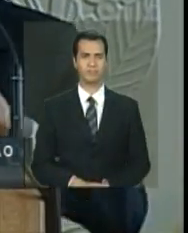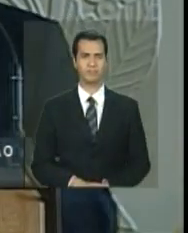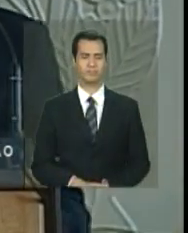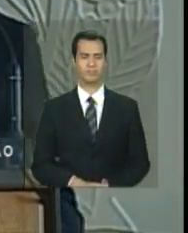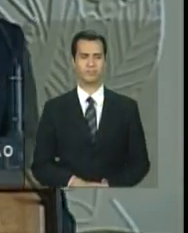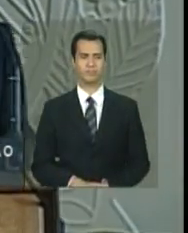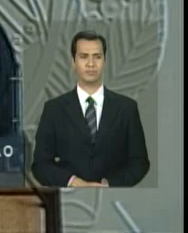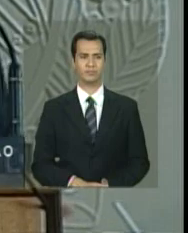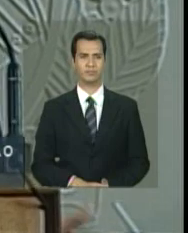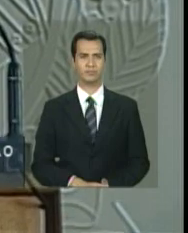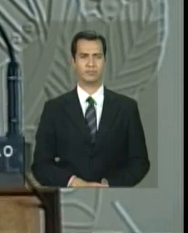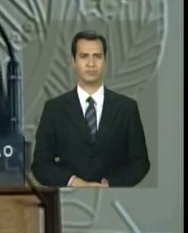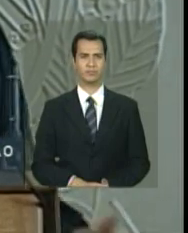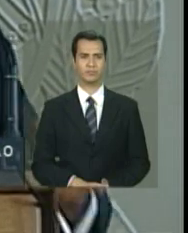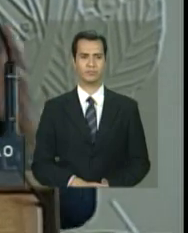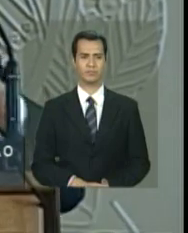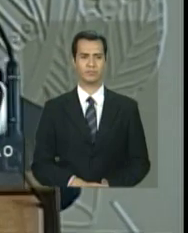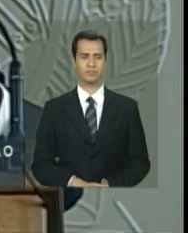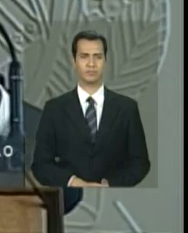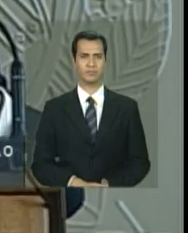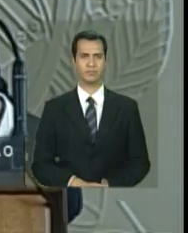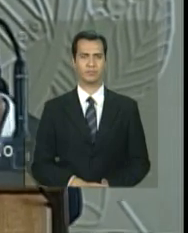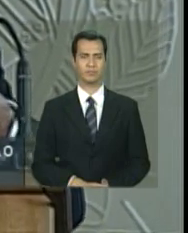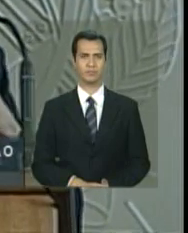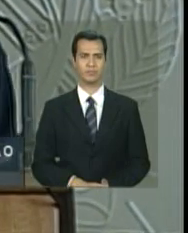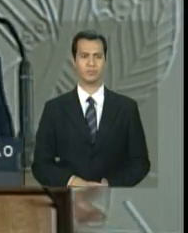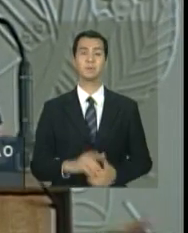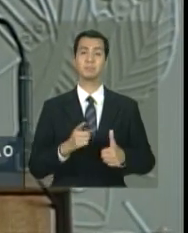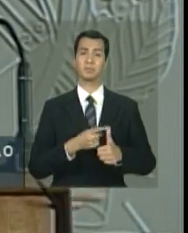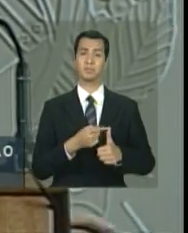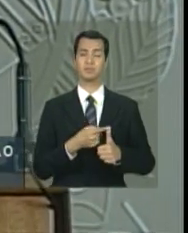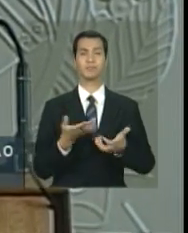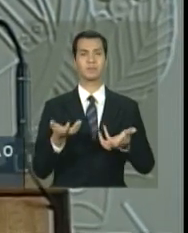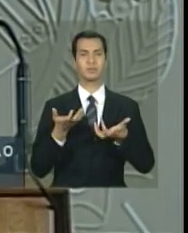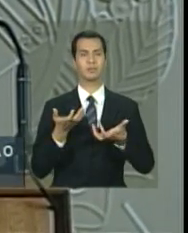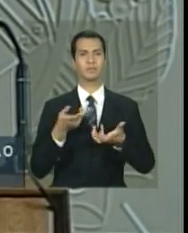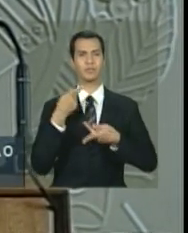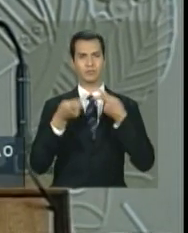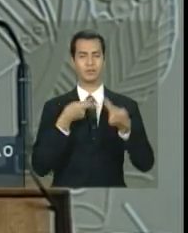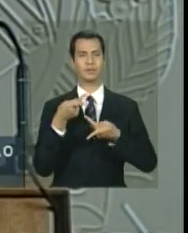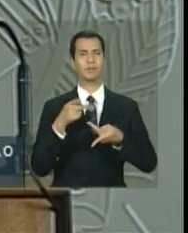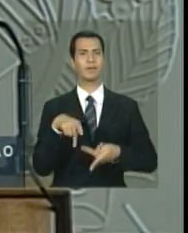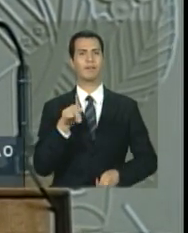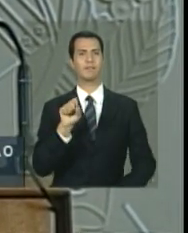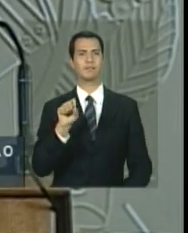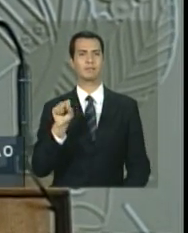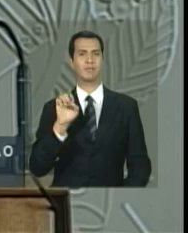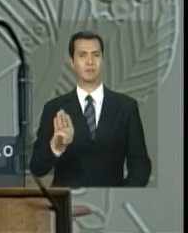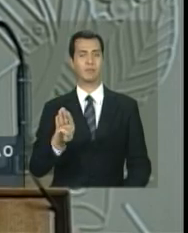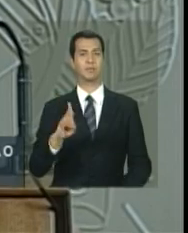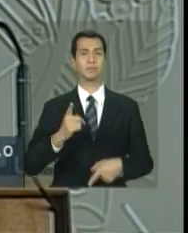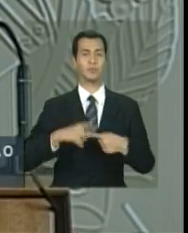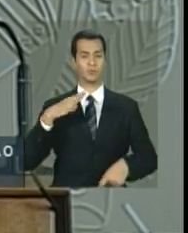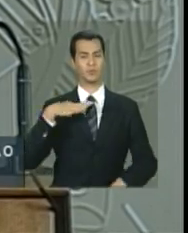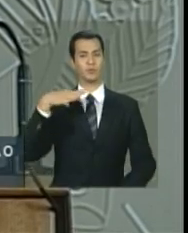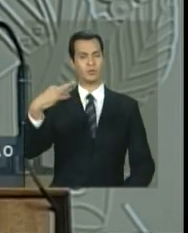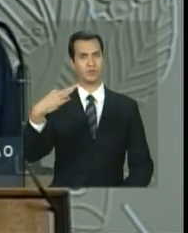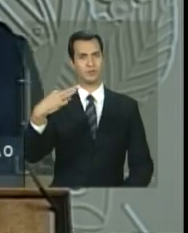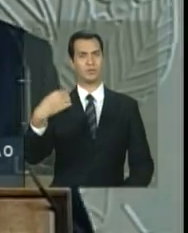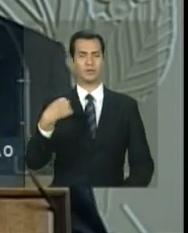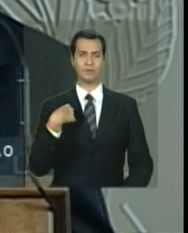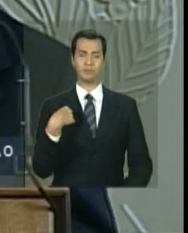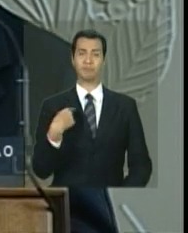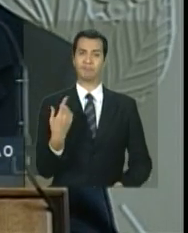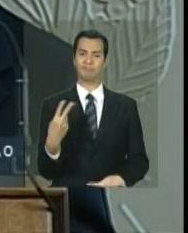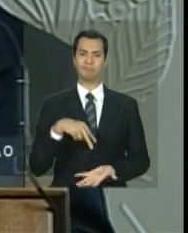Em primeiro lugar, eu quero naturalmente dizer ao prefeito Kassab da honra que tive em ser escolhido para